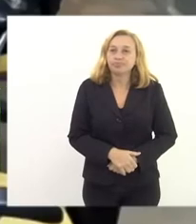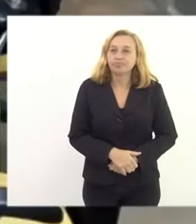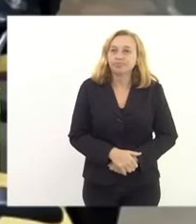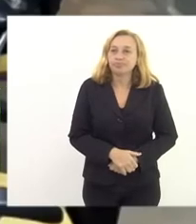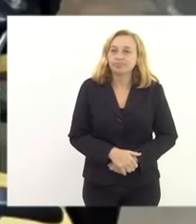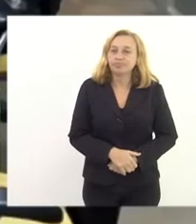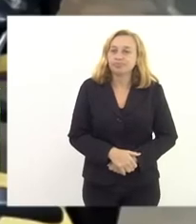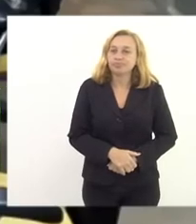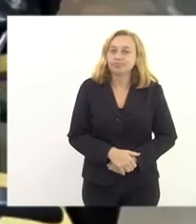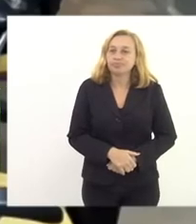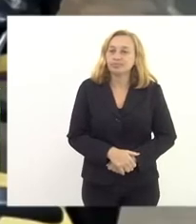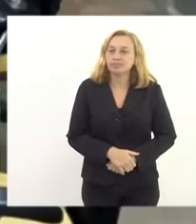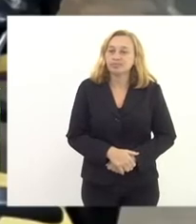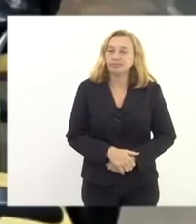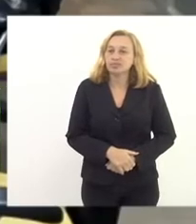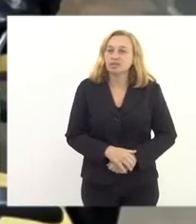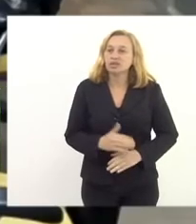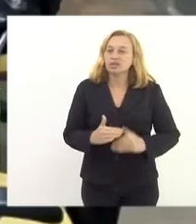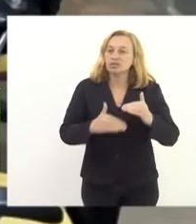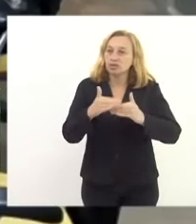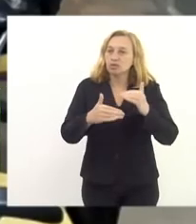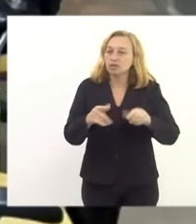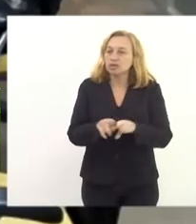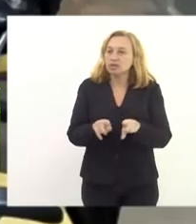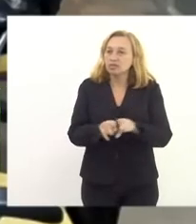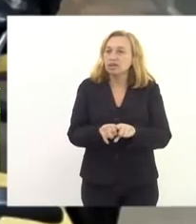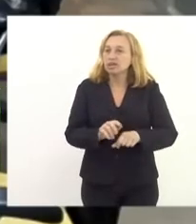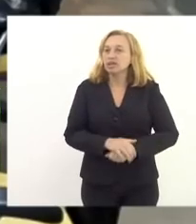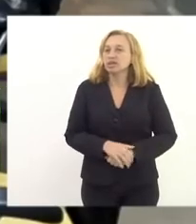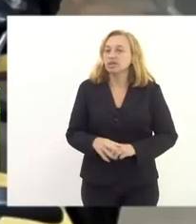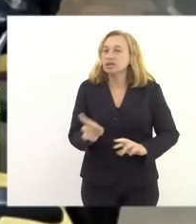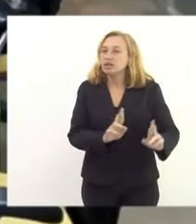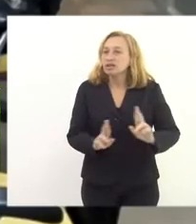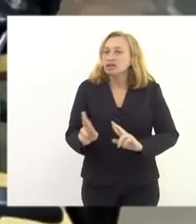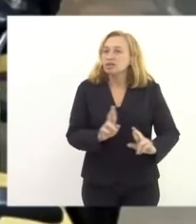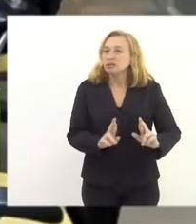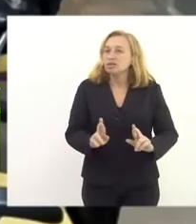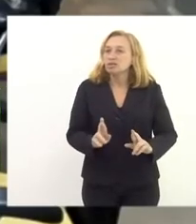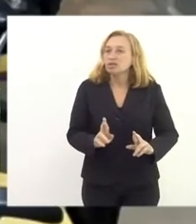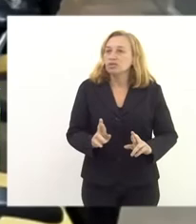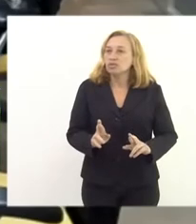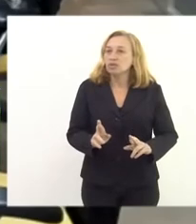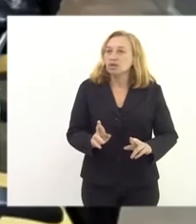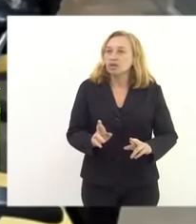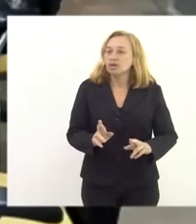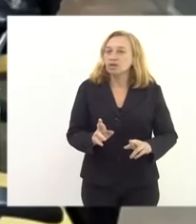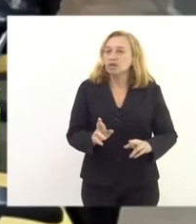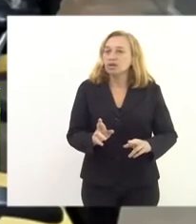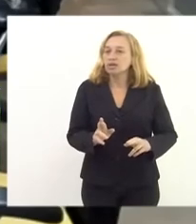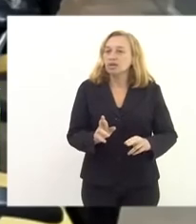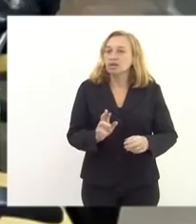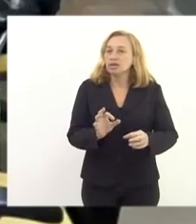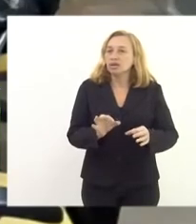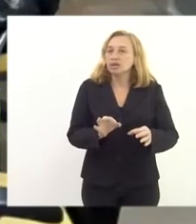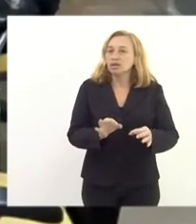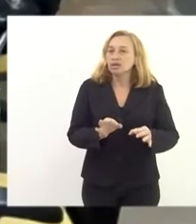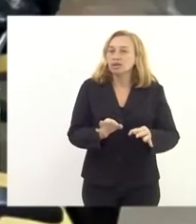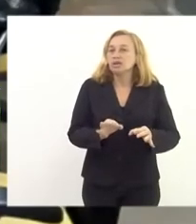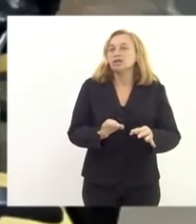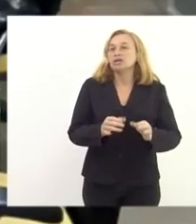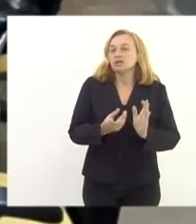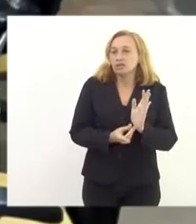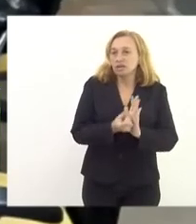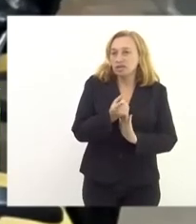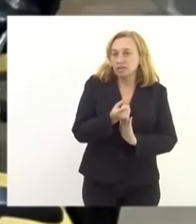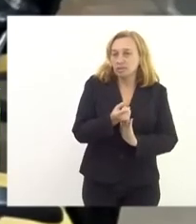a receita, enfim, a gente crescesse também em relação ao que foi previsto no orçamento de 2021